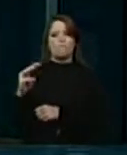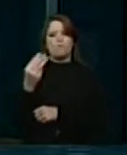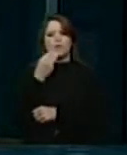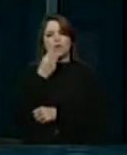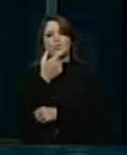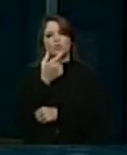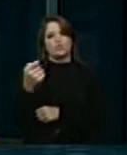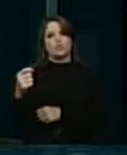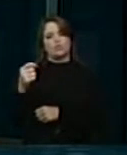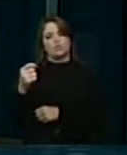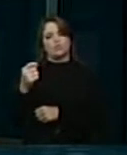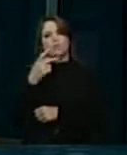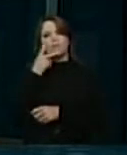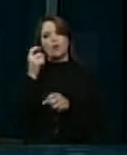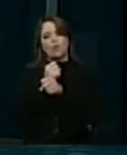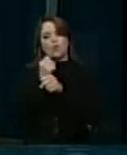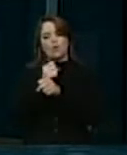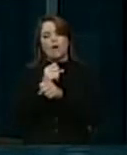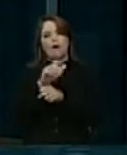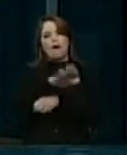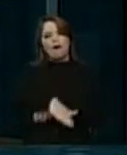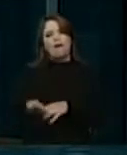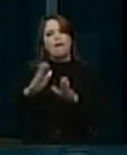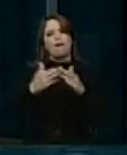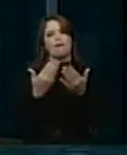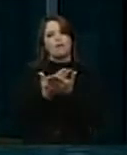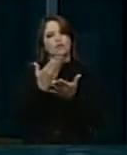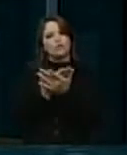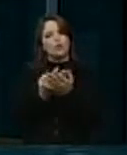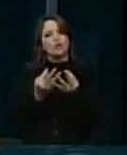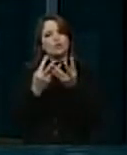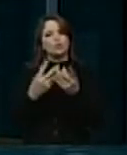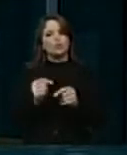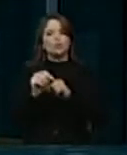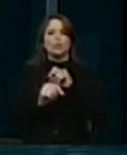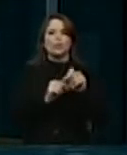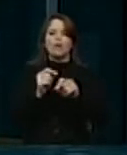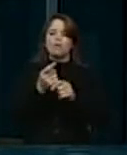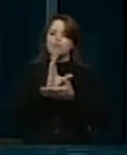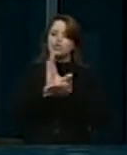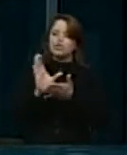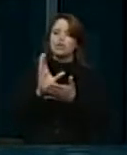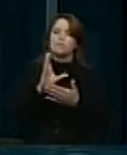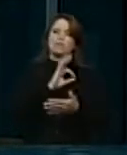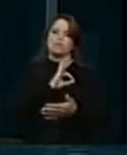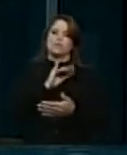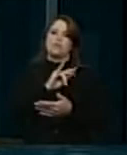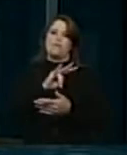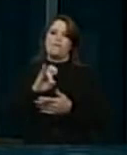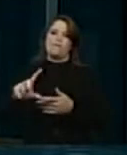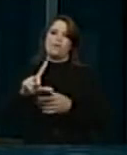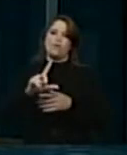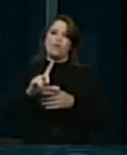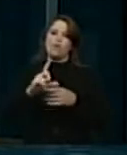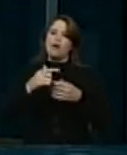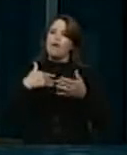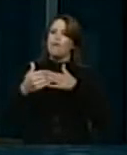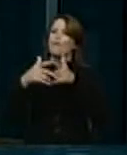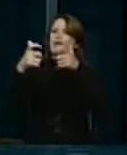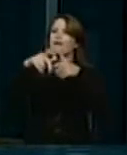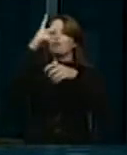1,2 milhão para construção de creche escola, investimento para a Polícia Civil, academia ao ar